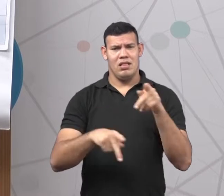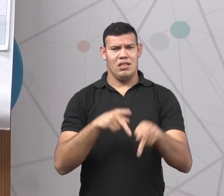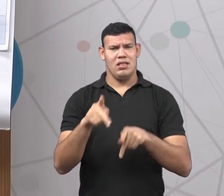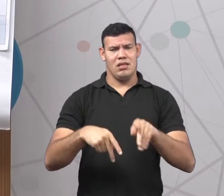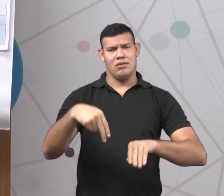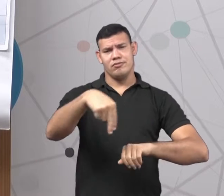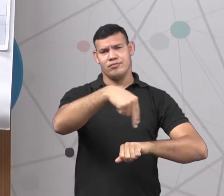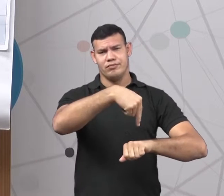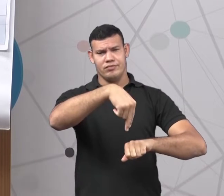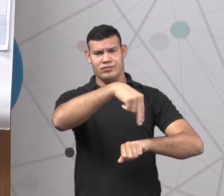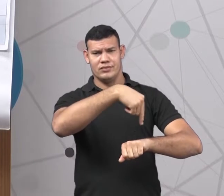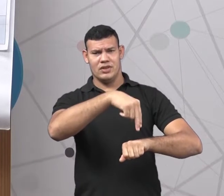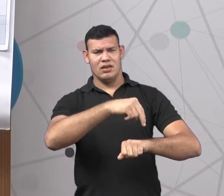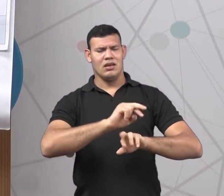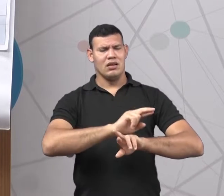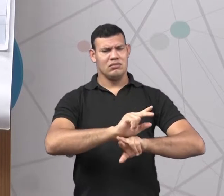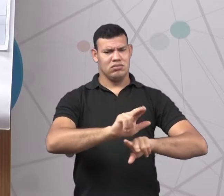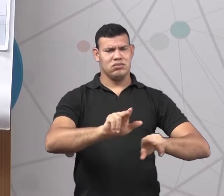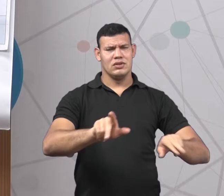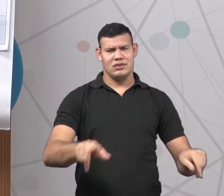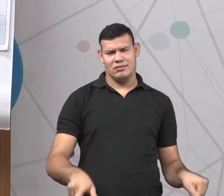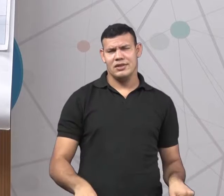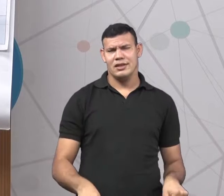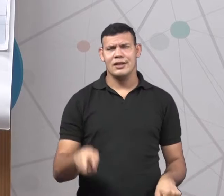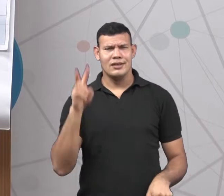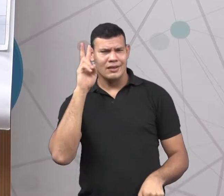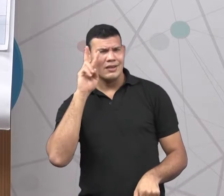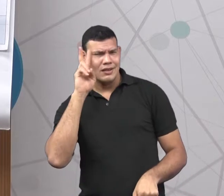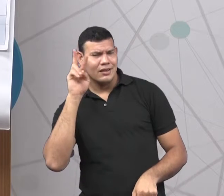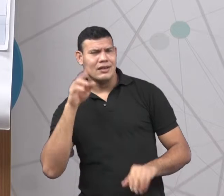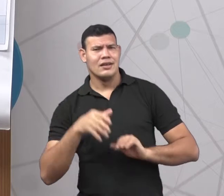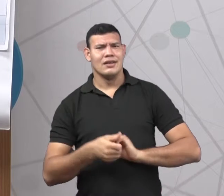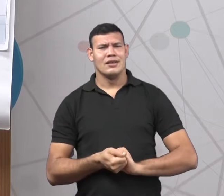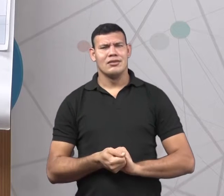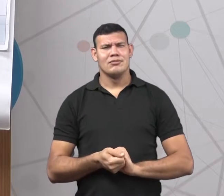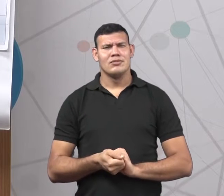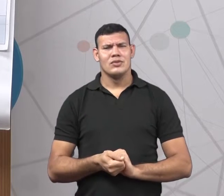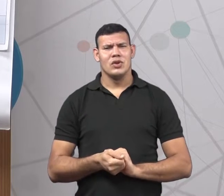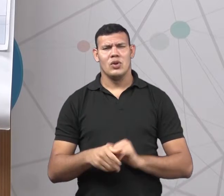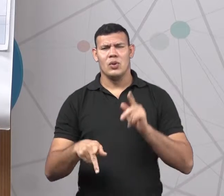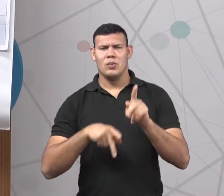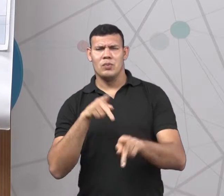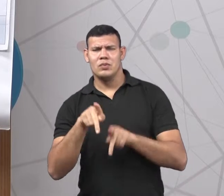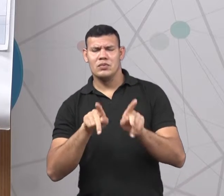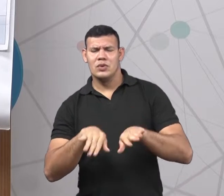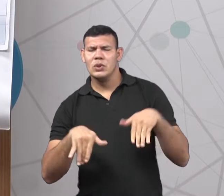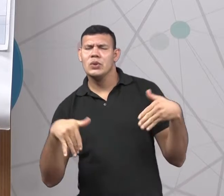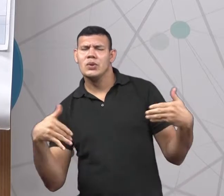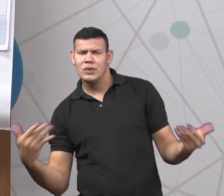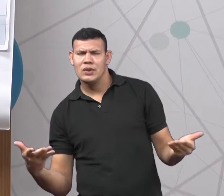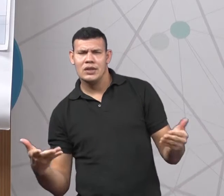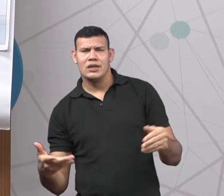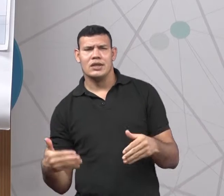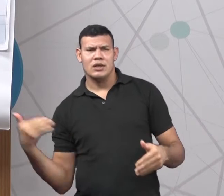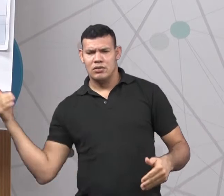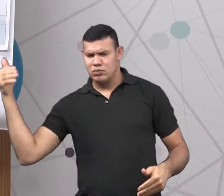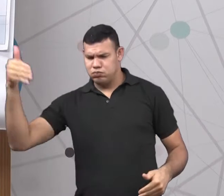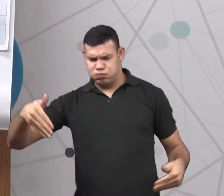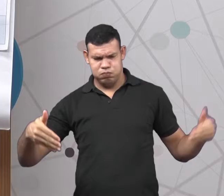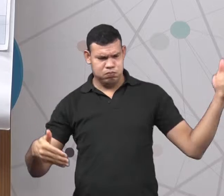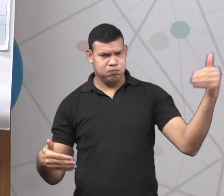é? Vocês lembram que outras nações eram essas? Que outros povos chegaram aqui depois